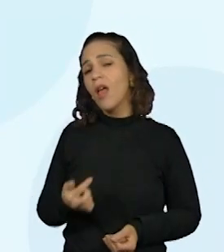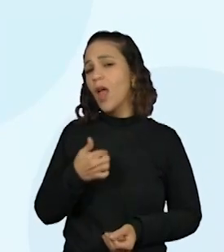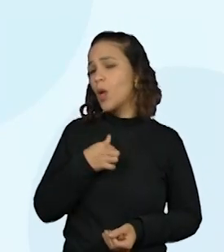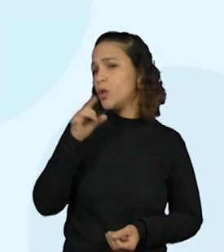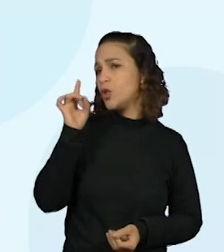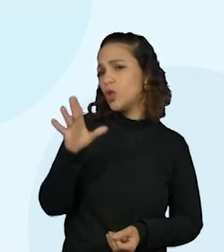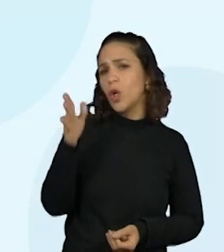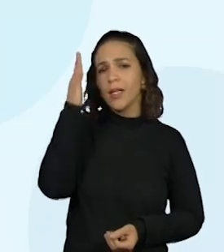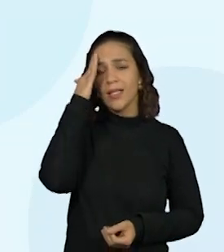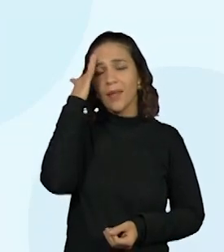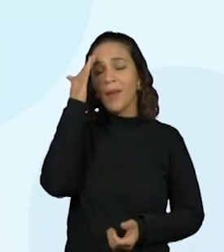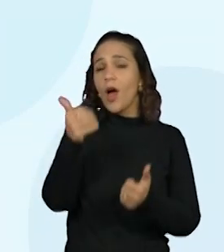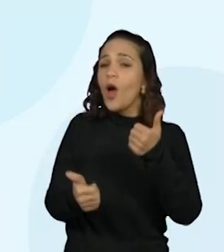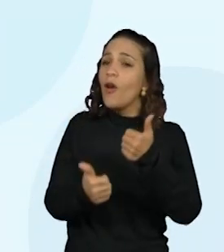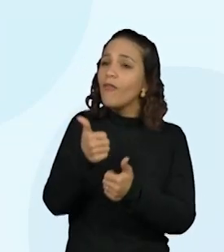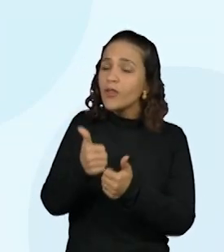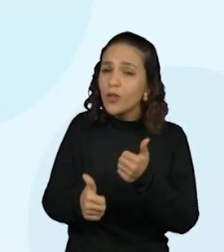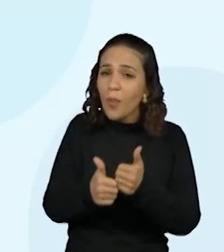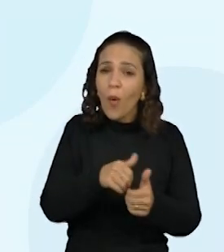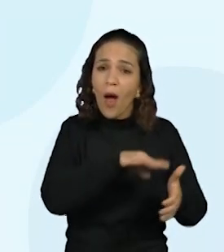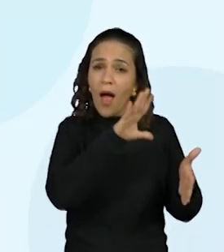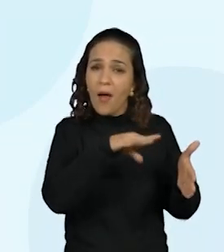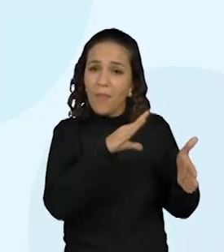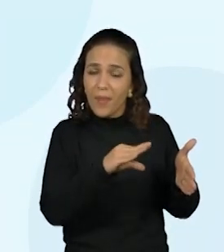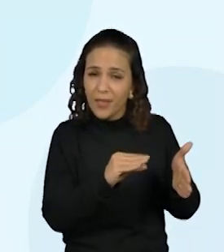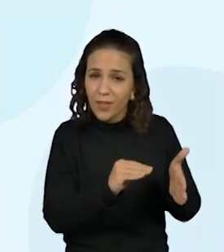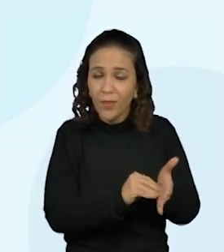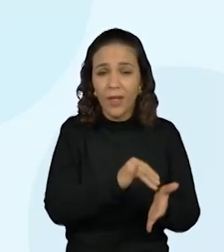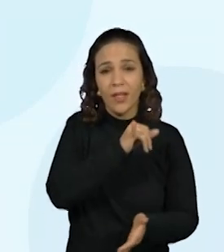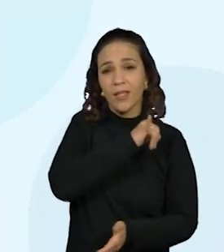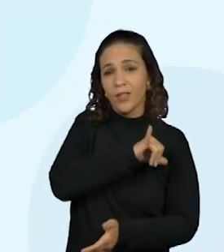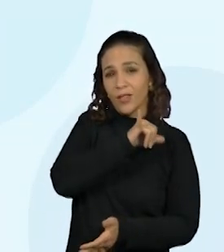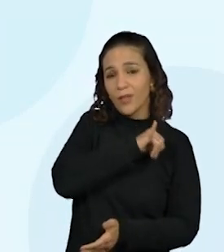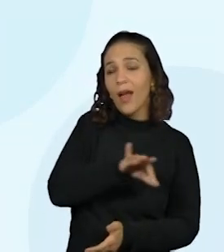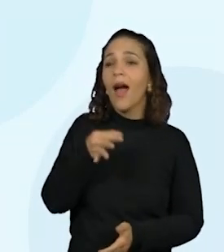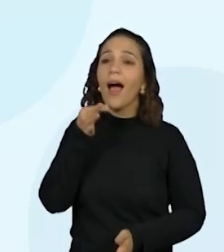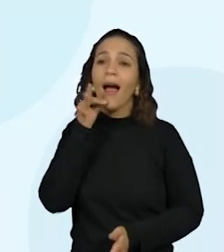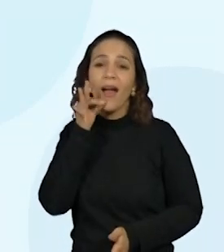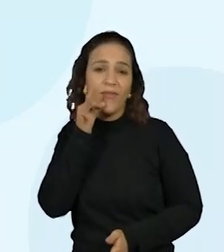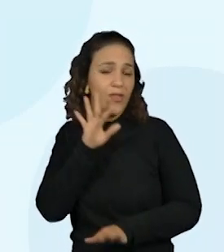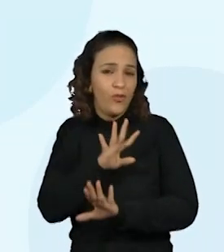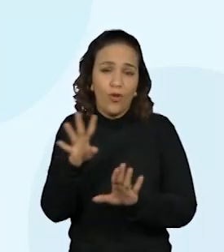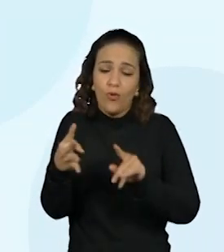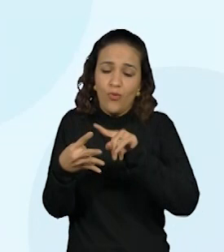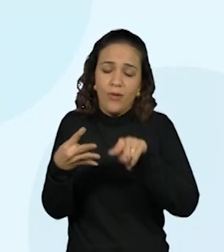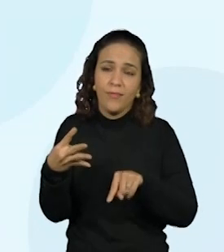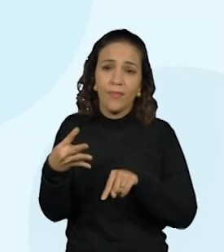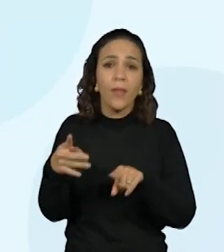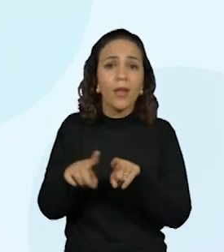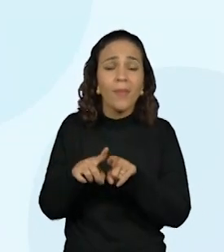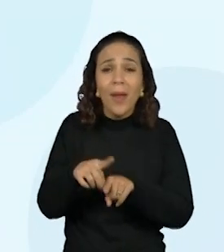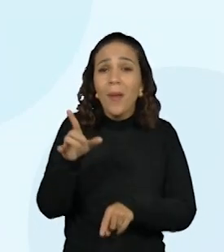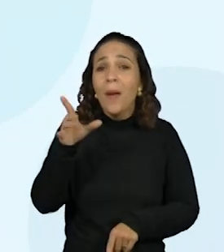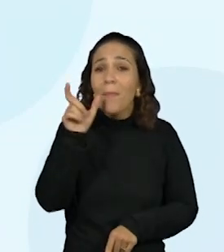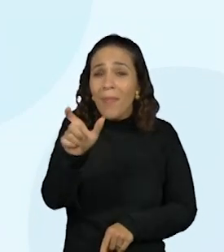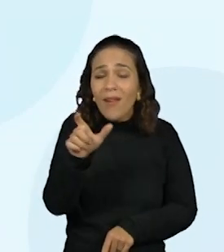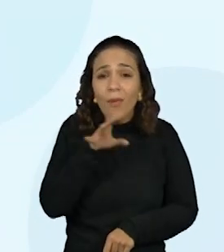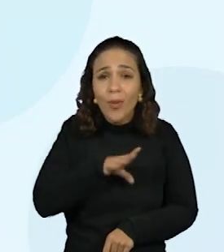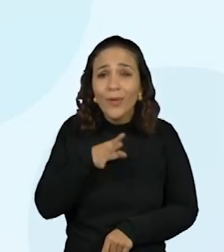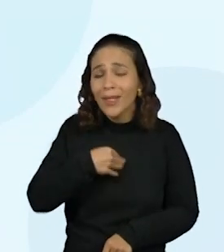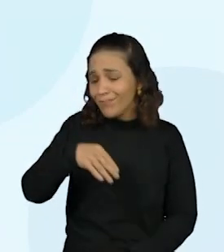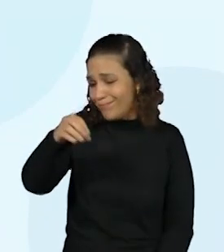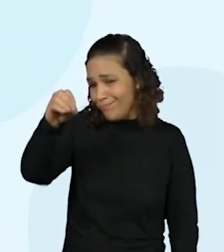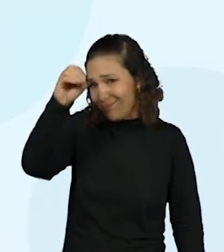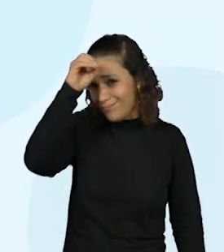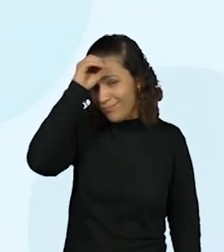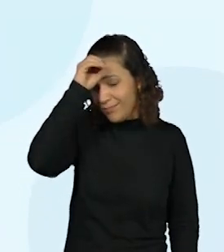sobre futebol, Amazônia, Rio de Janeiro e café. Eu também não falava uma palavra em português.